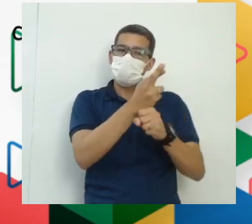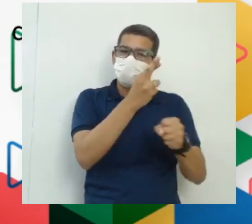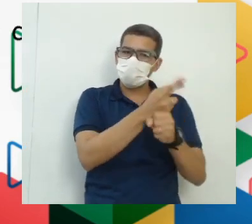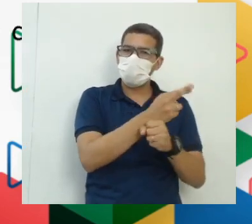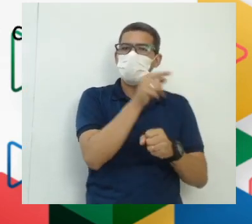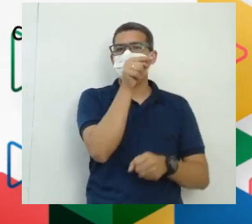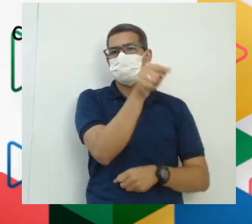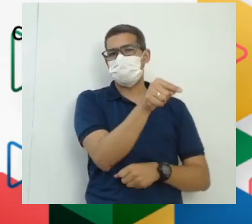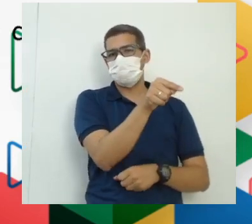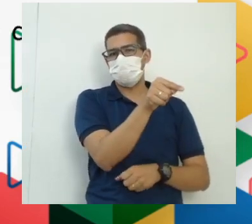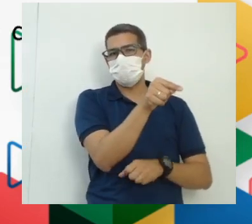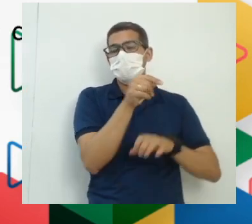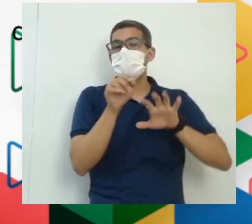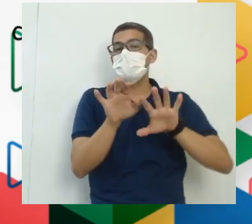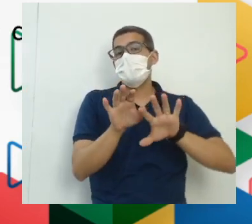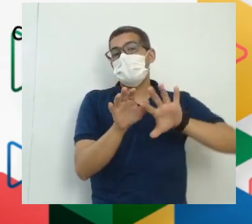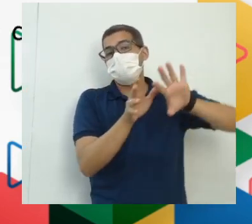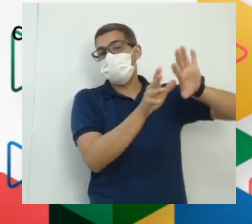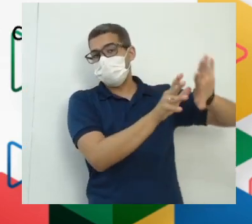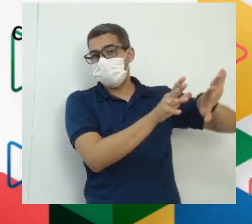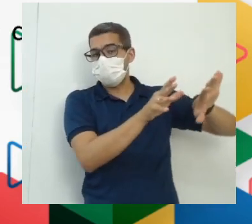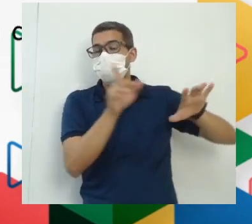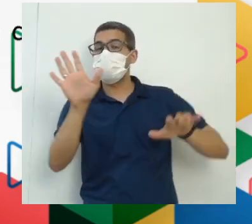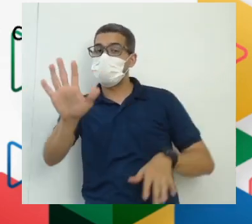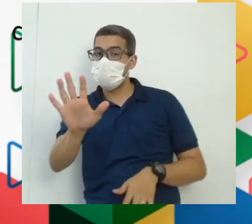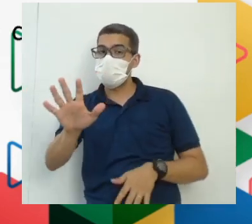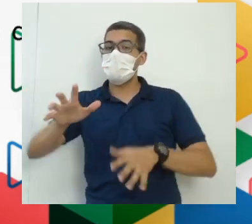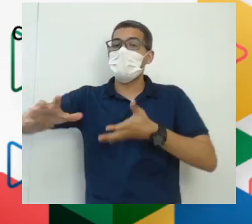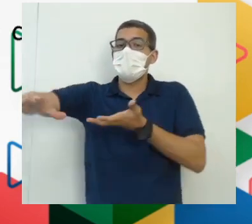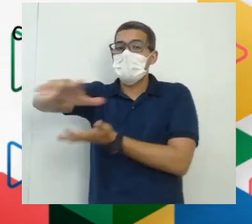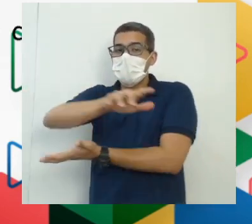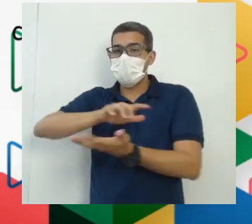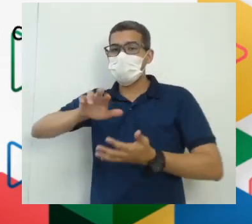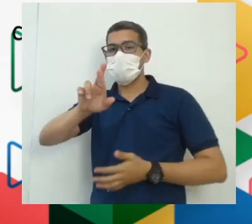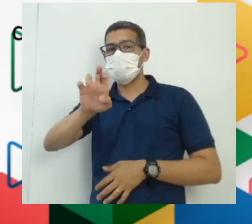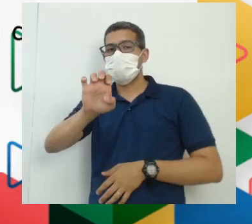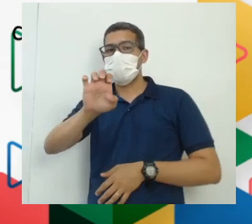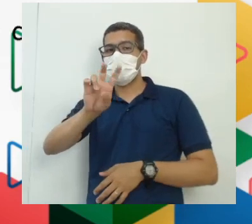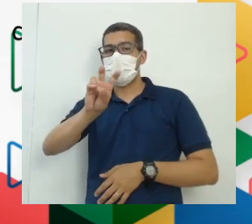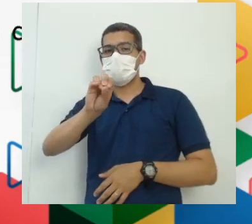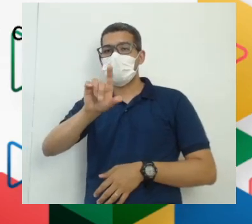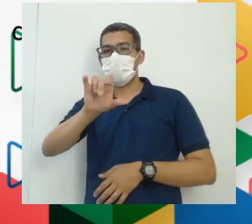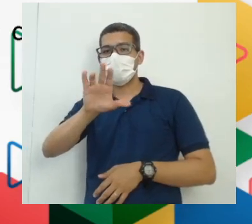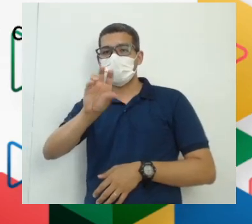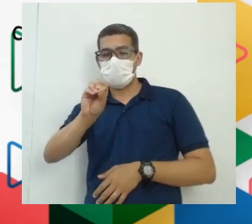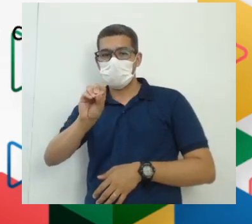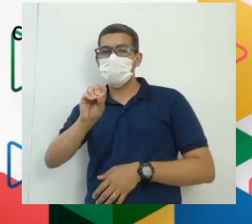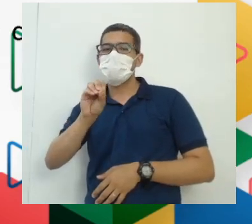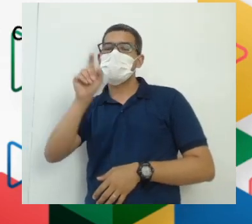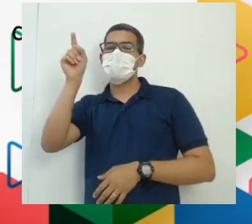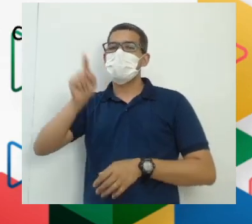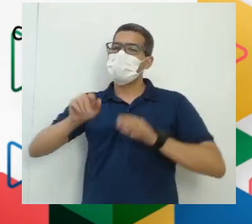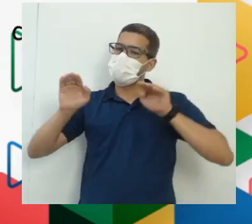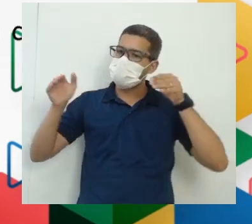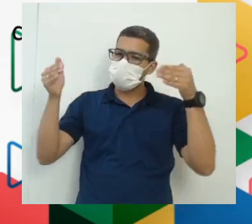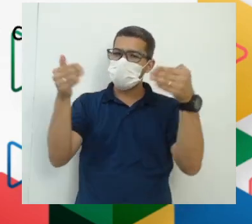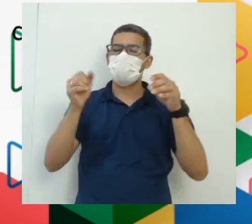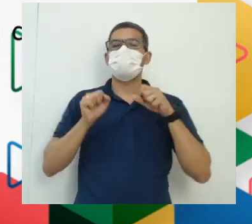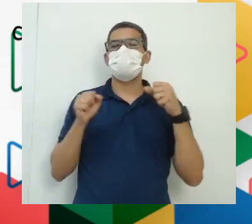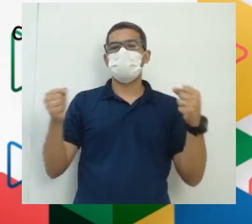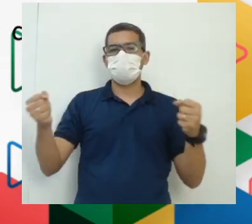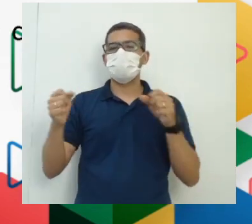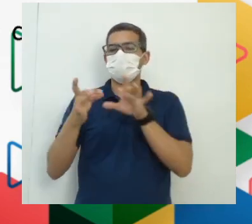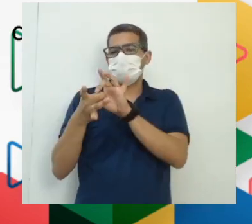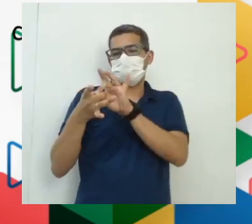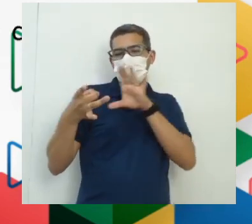pernambucana. A Revolução Pernambucana de 1817 é a de 1817. Essa já visa aí a busca pela independência.